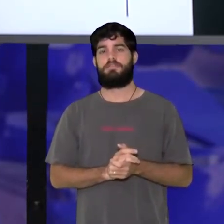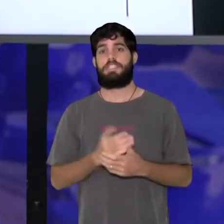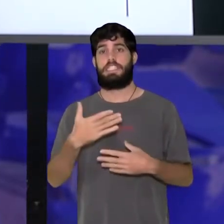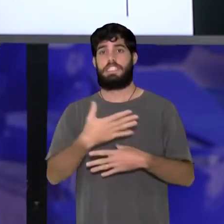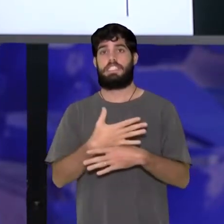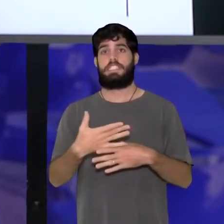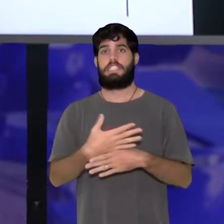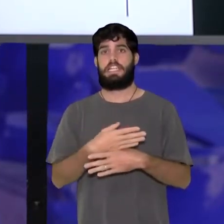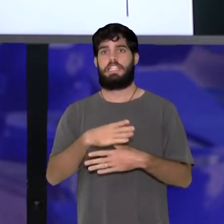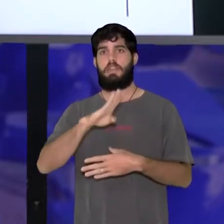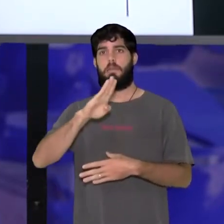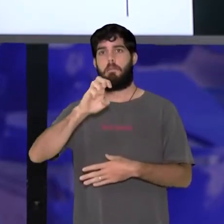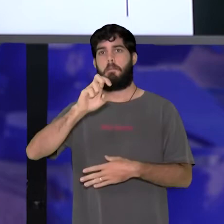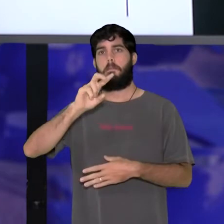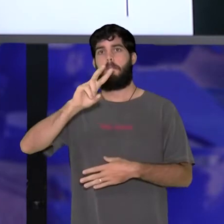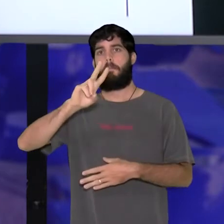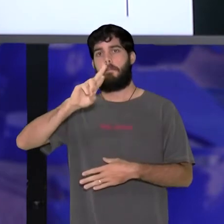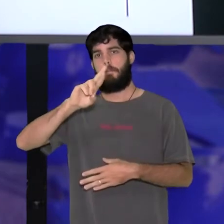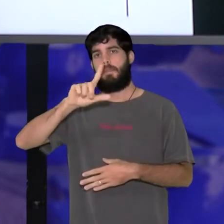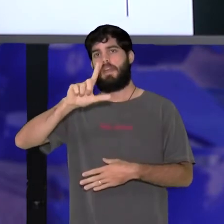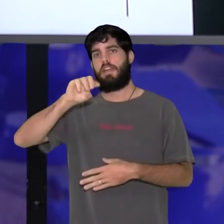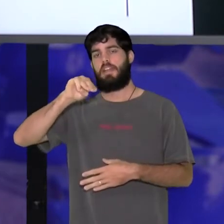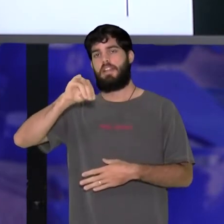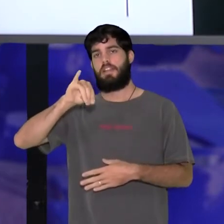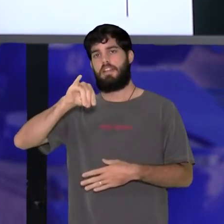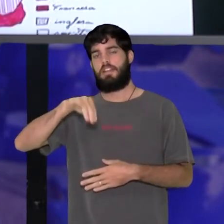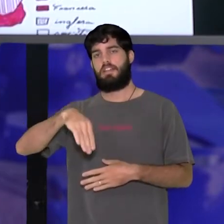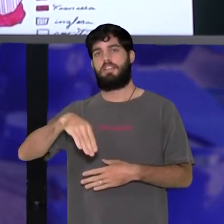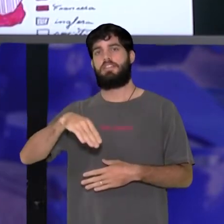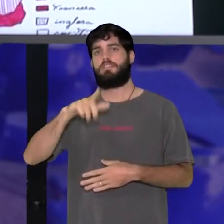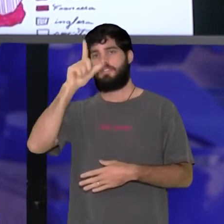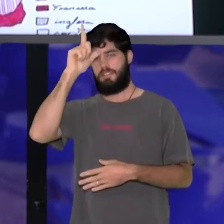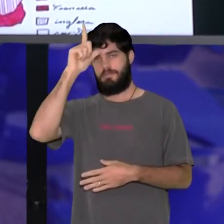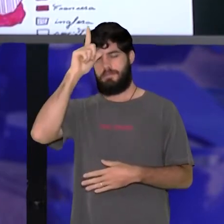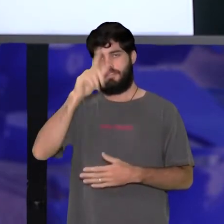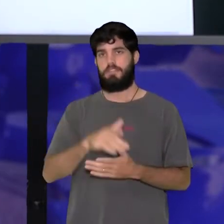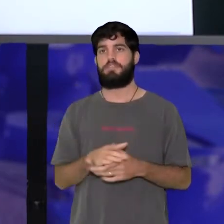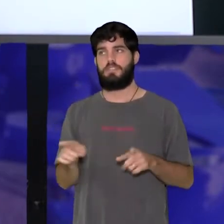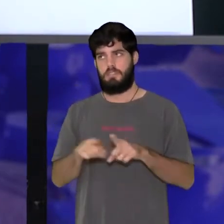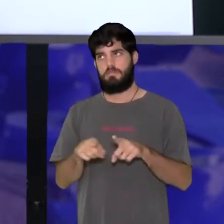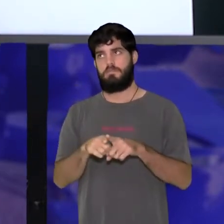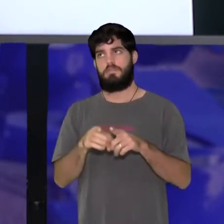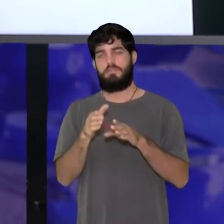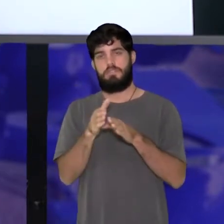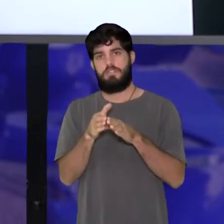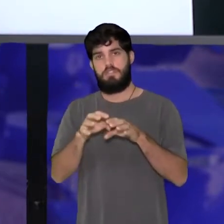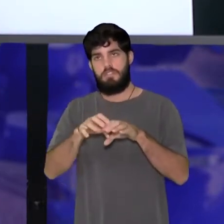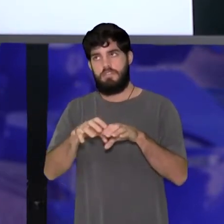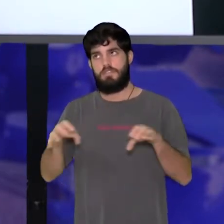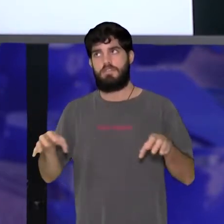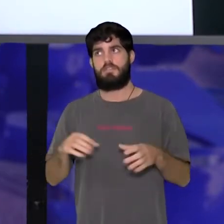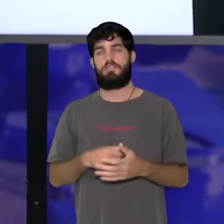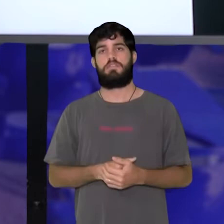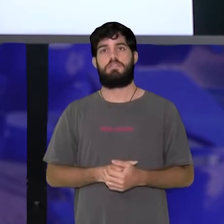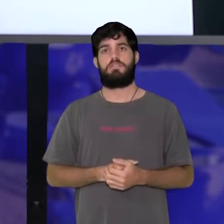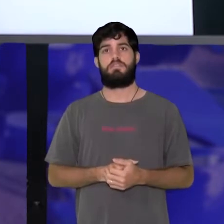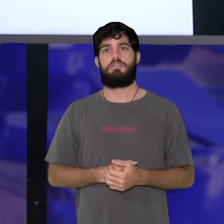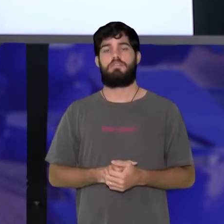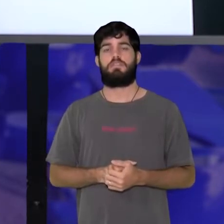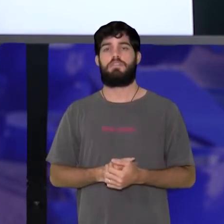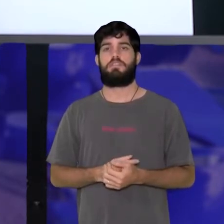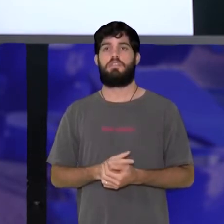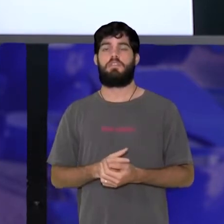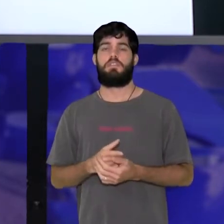né? E a Alemanha como um todo também foi dividida. Isso gerando, né, um